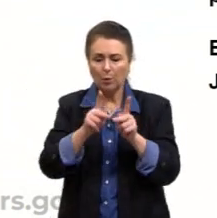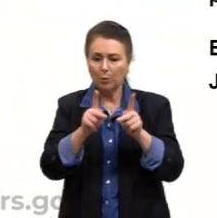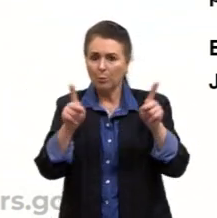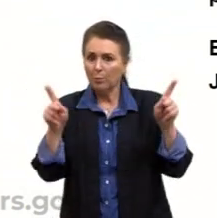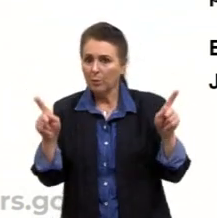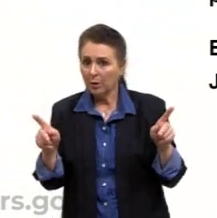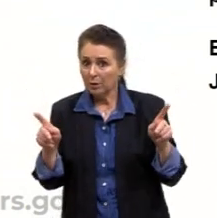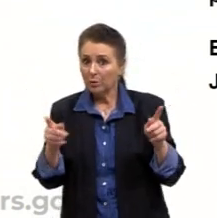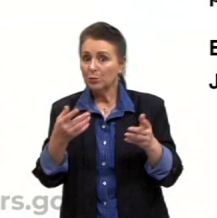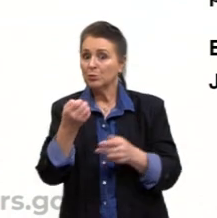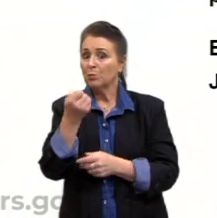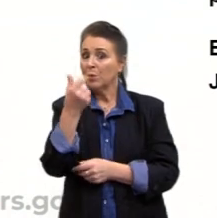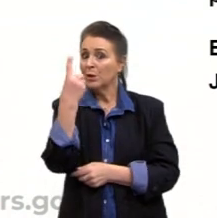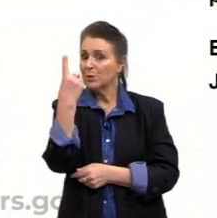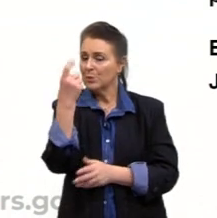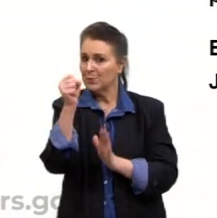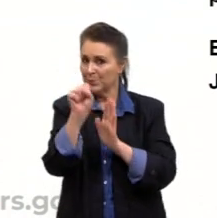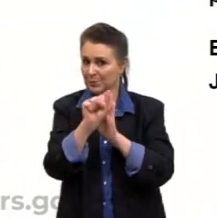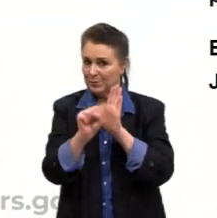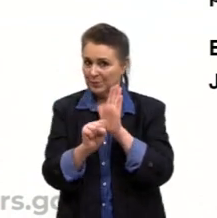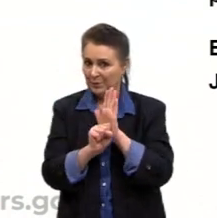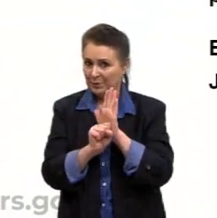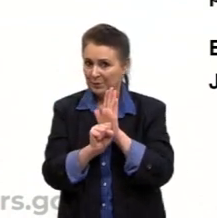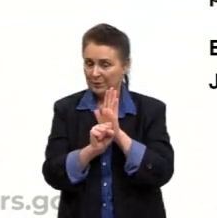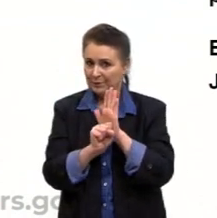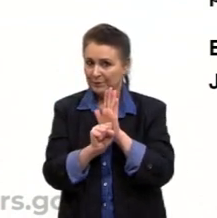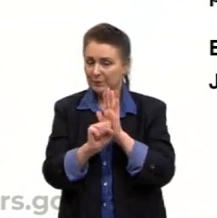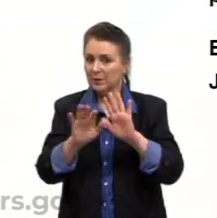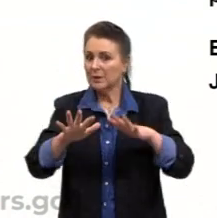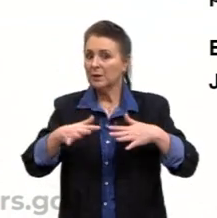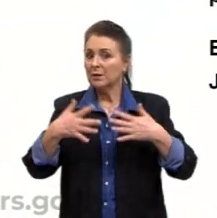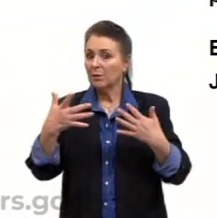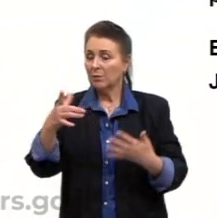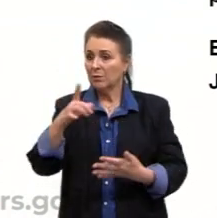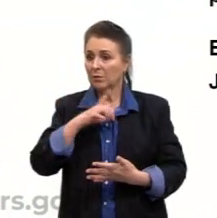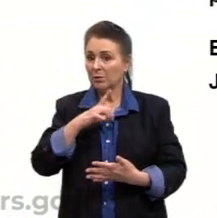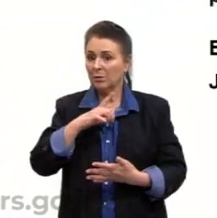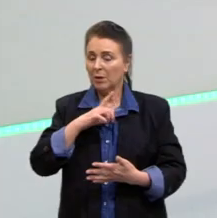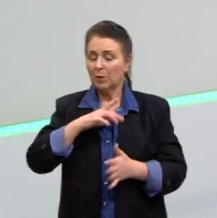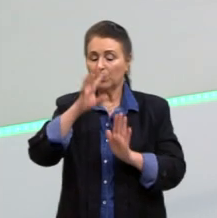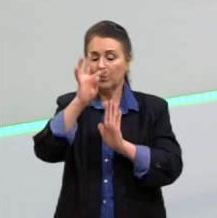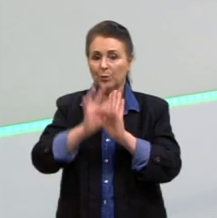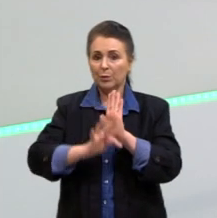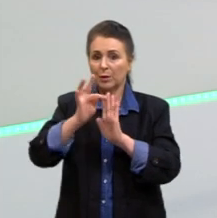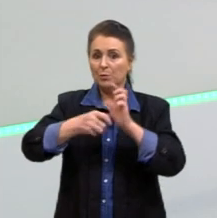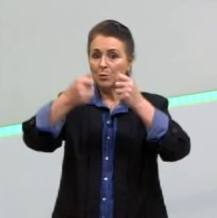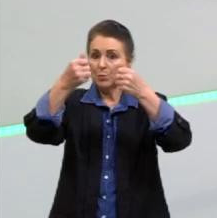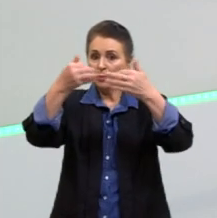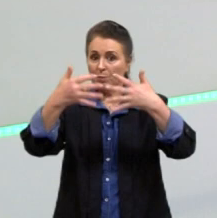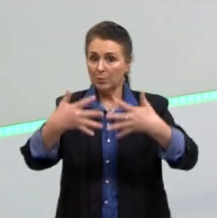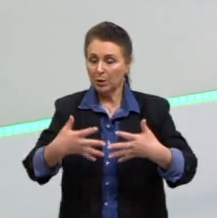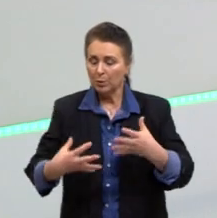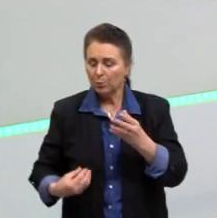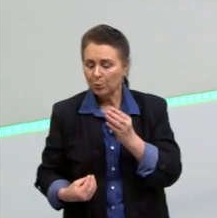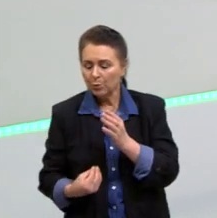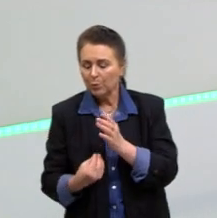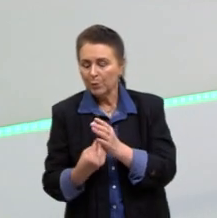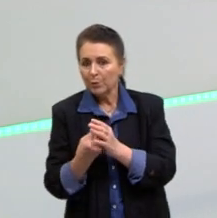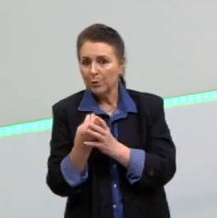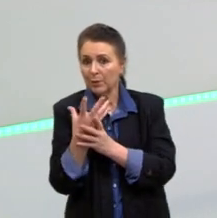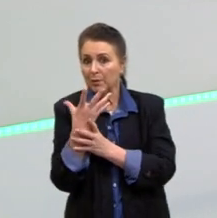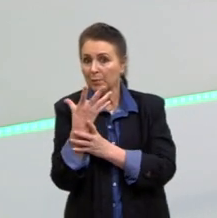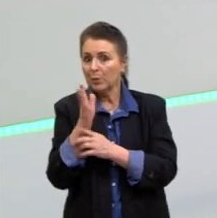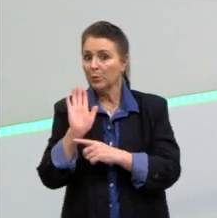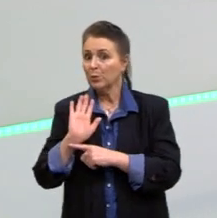quase um século, tá? Então aqui a gente tem um texto que fala sobre o nascimento